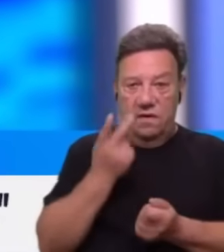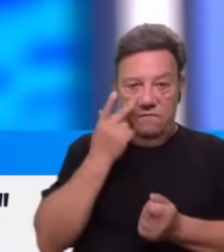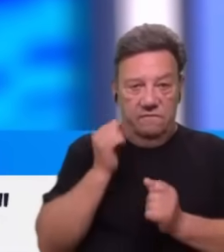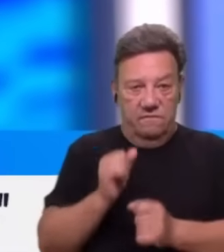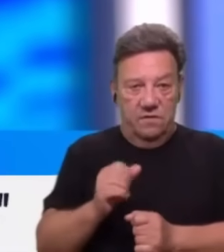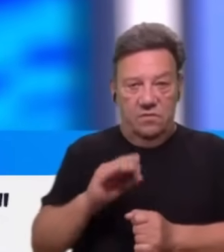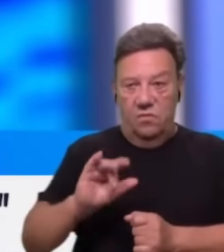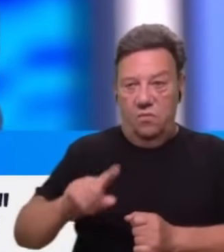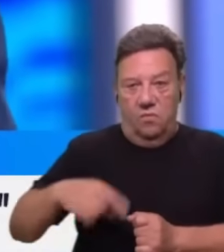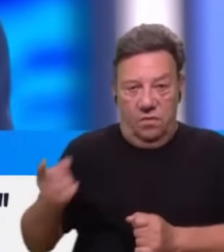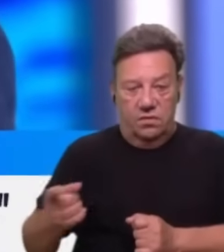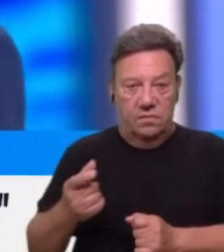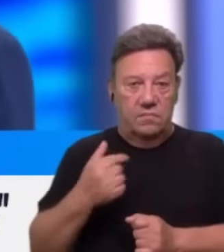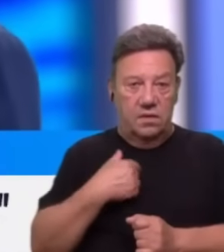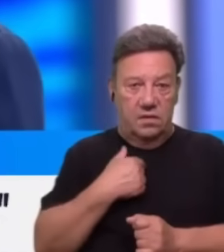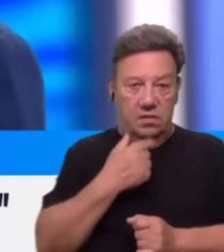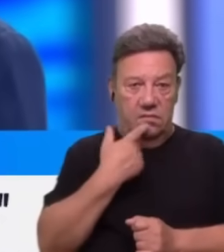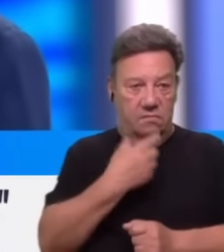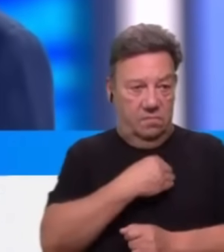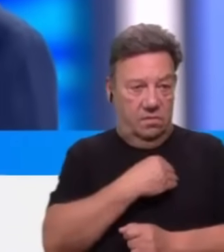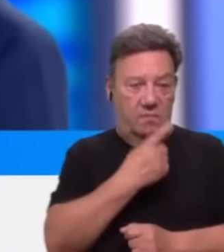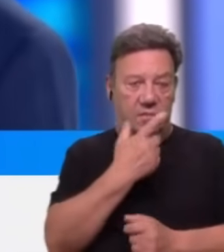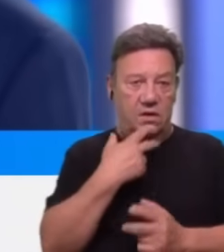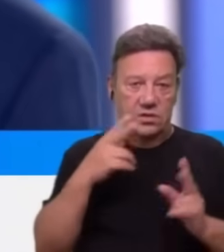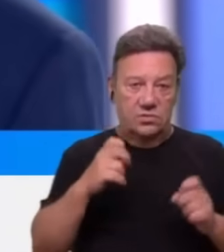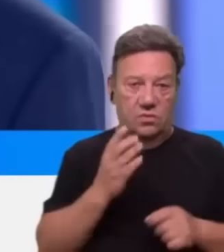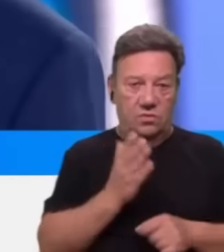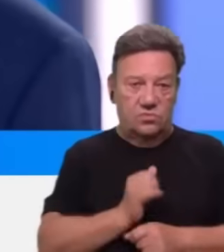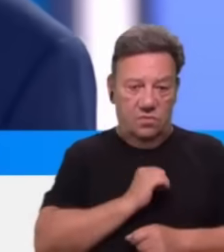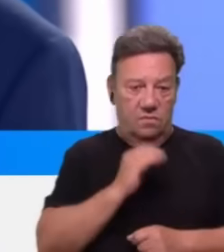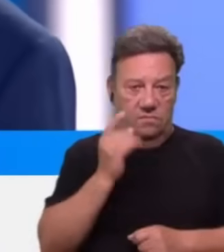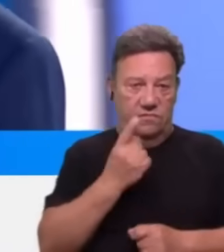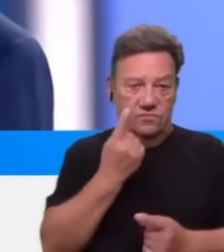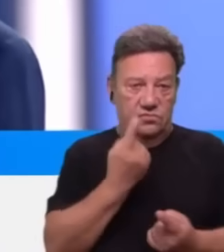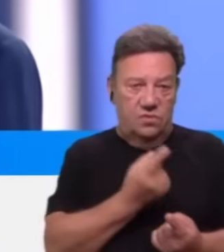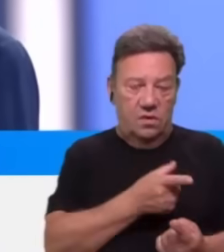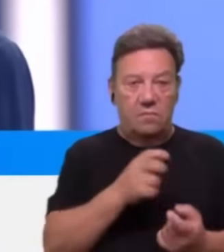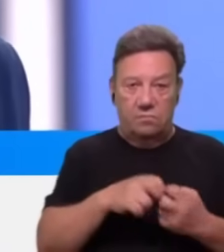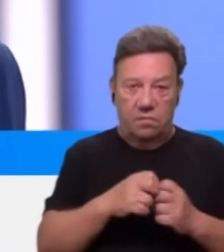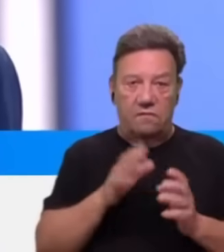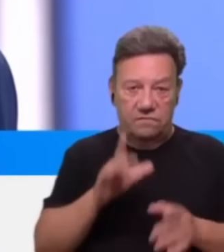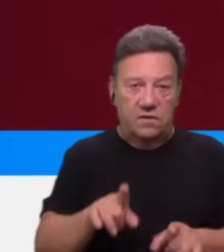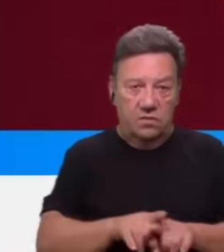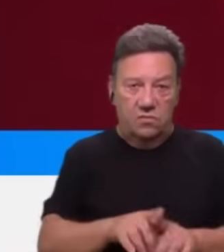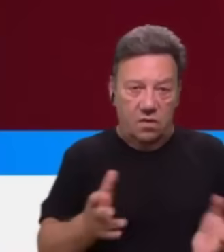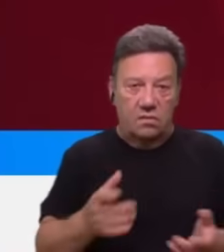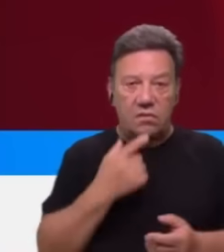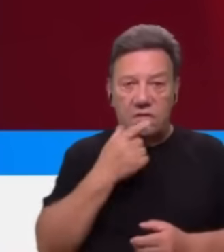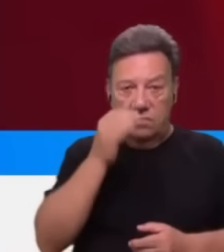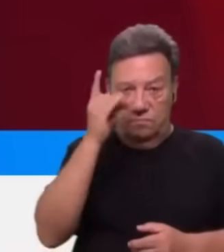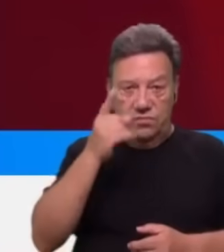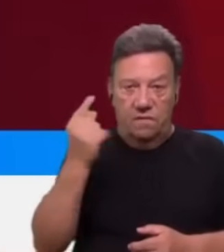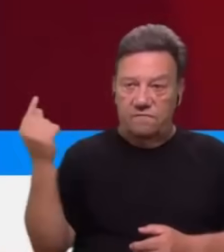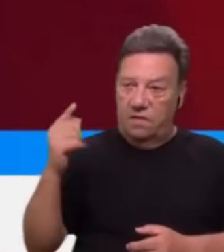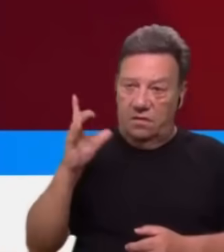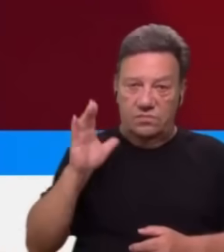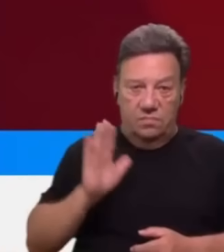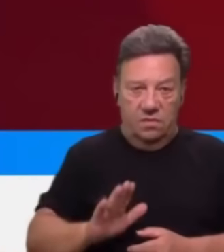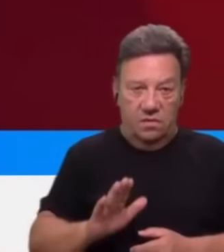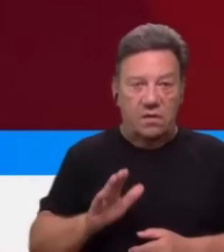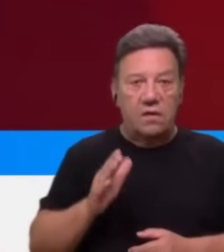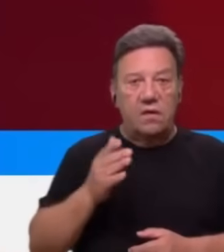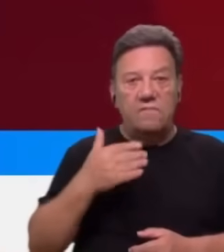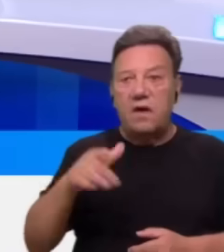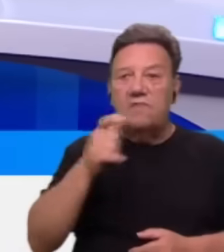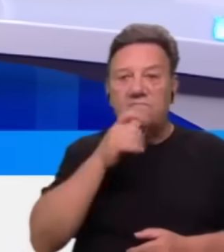noutro lugar agora como está a colocar é uma questão que não é específico Mas o problema ficou fica igual ou seja o professor vem para Lisboa vai